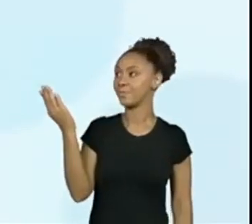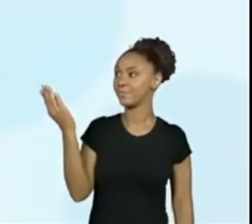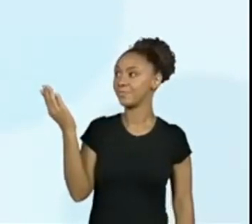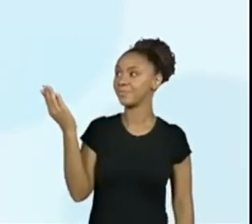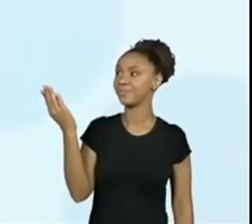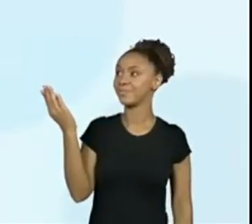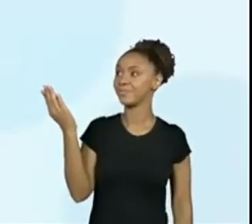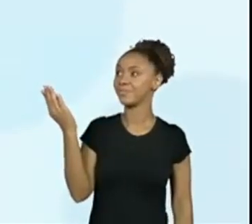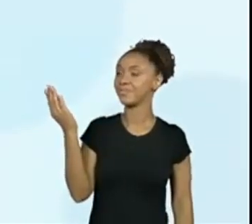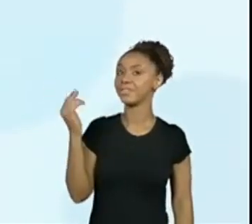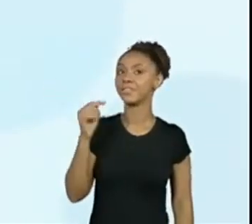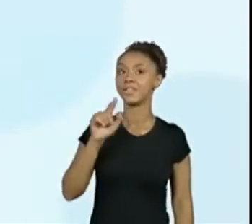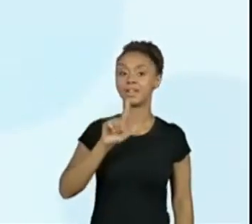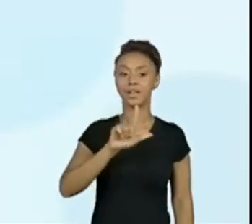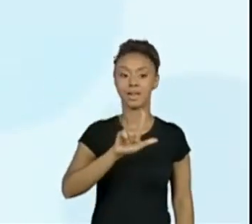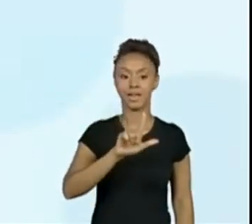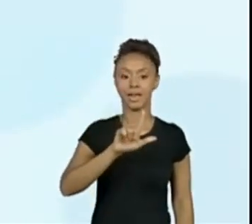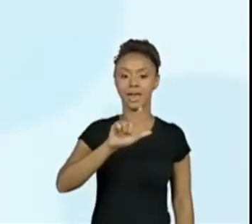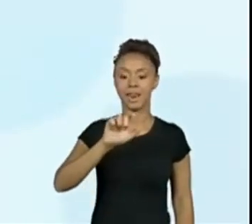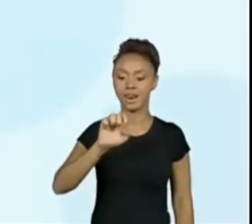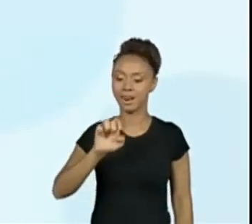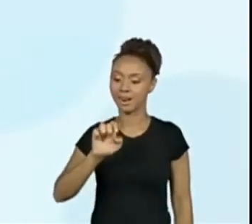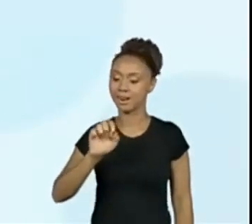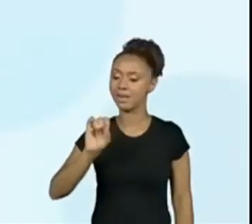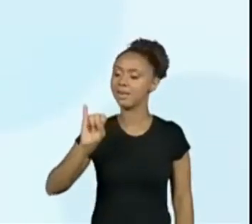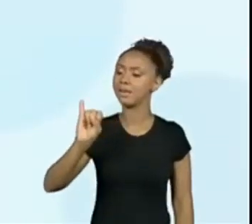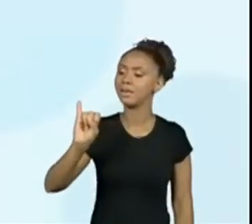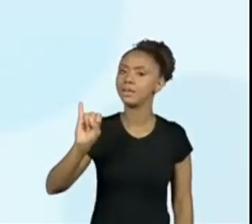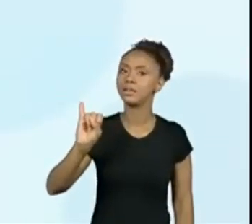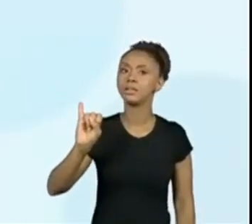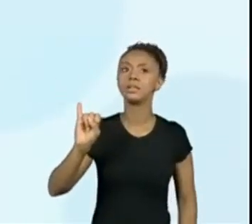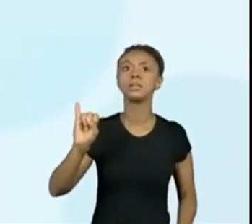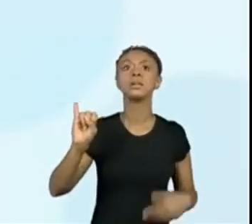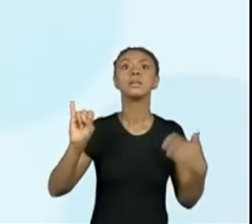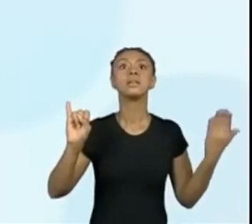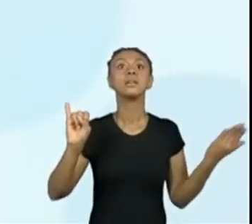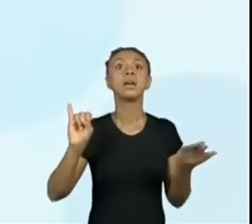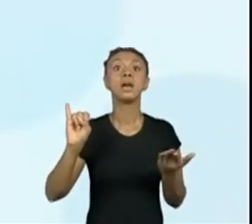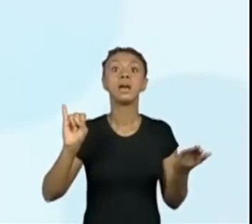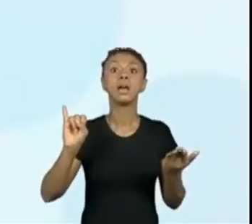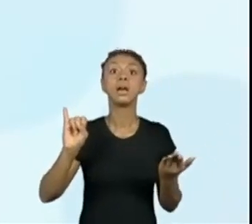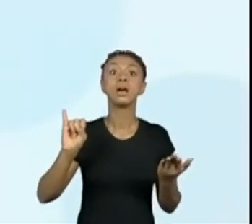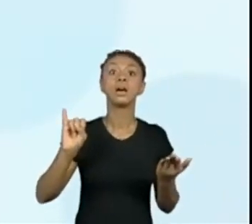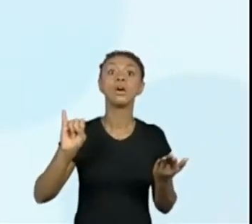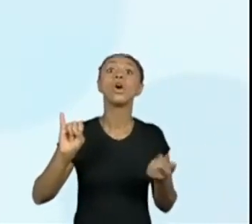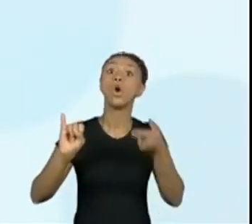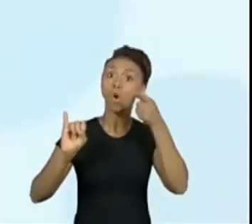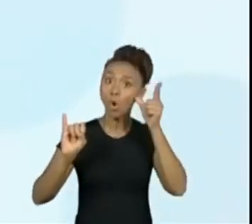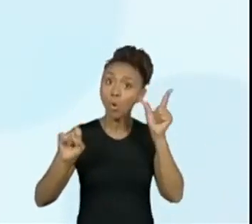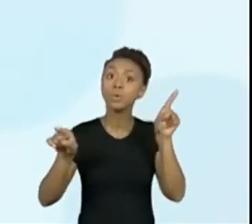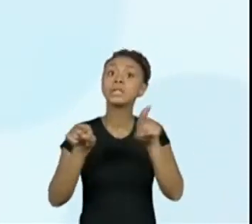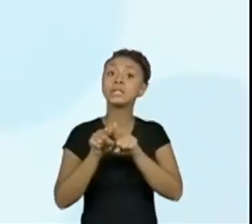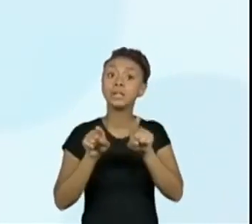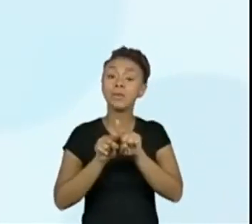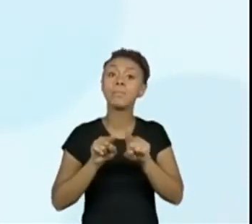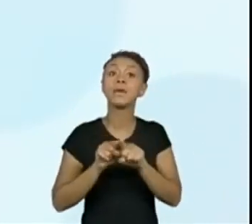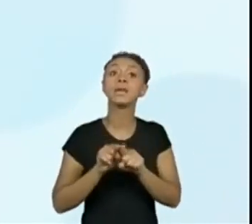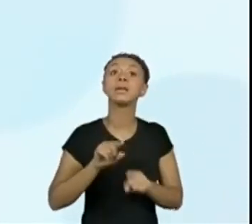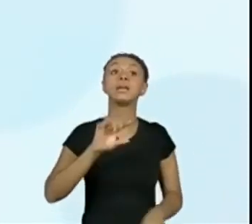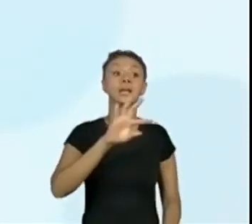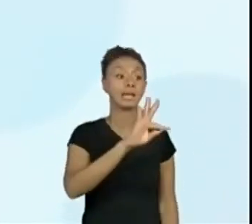Lei. Lei. Lei. E o tu? Ah, do tatu. Foi o tatu que a gente usou ontem. É o tu do